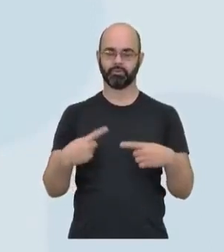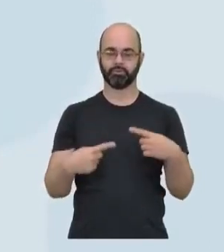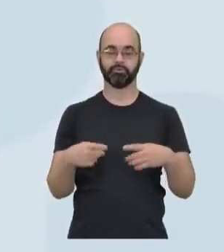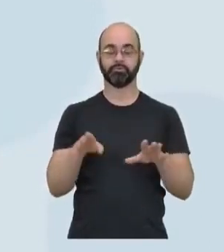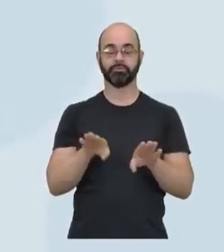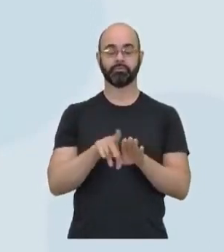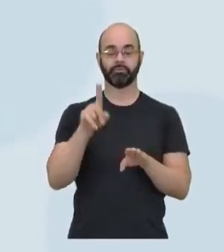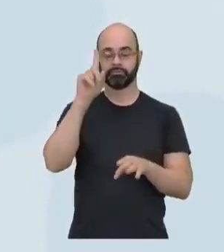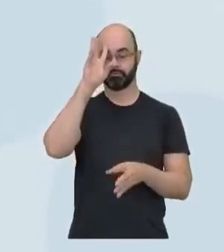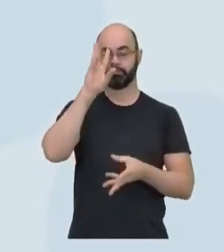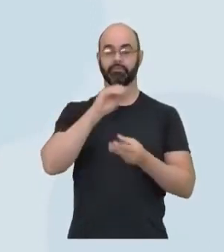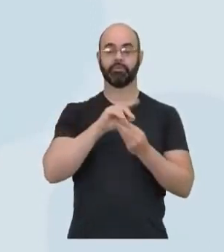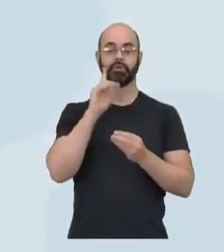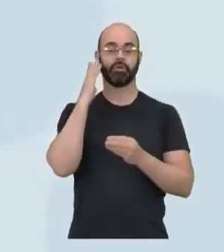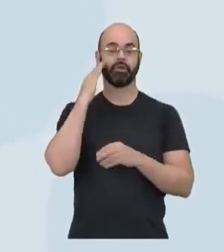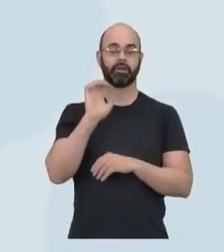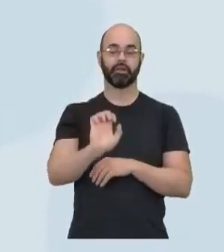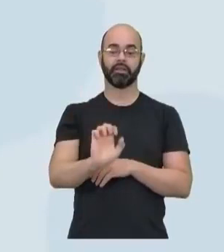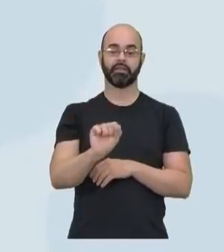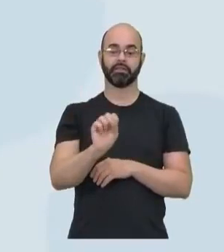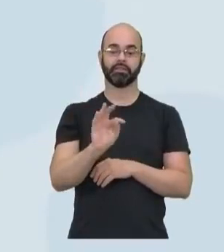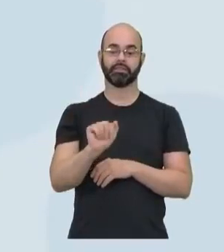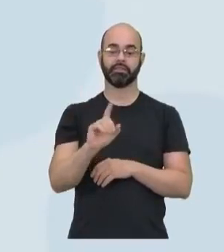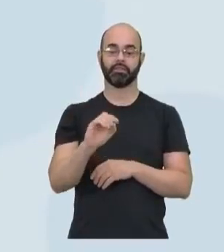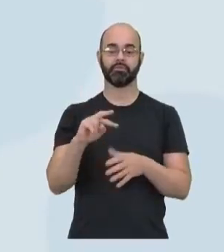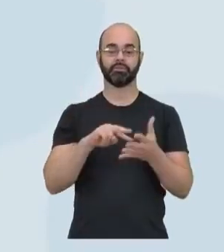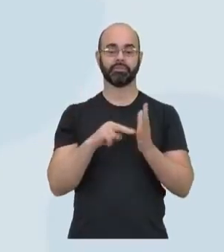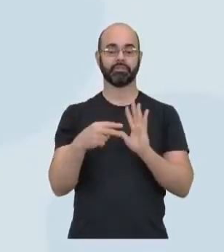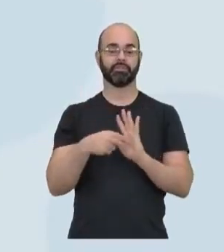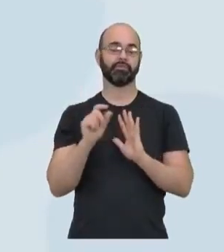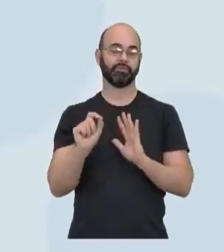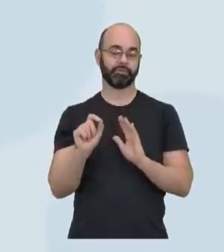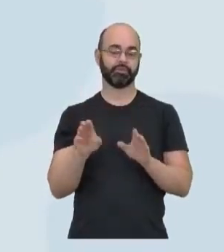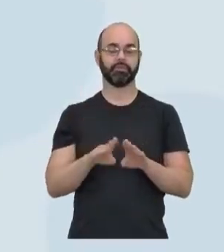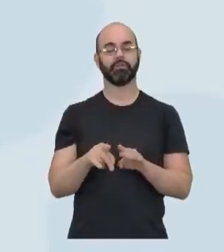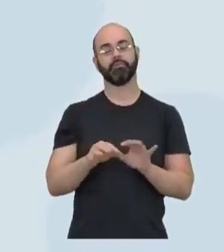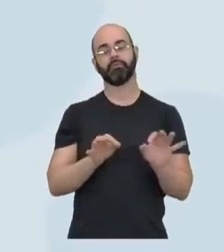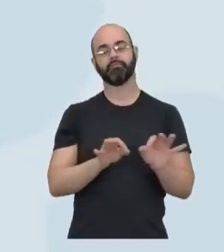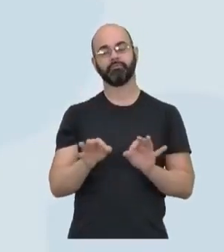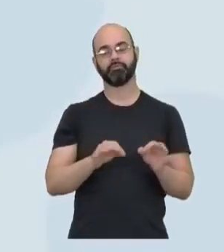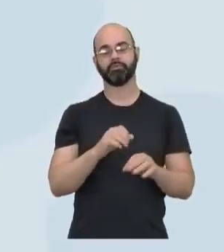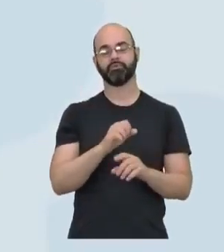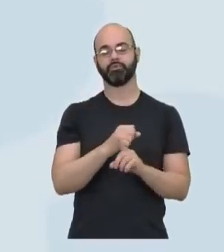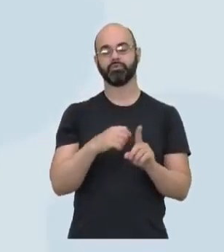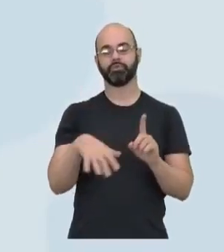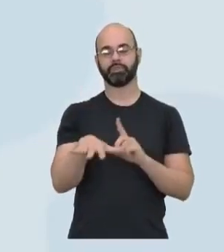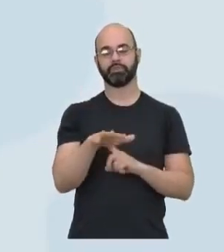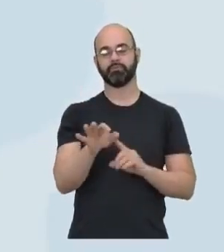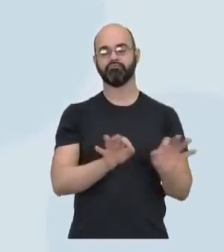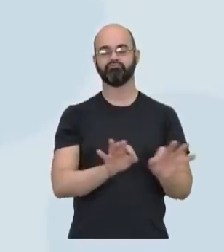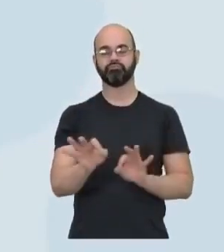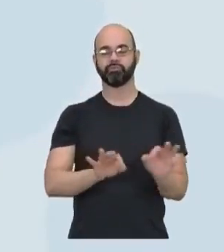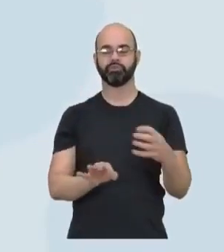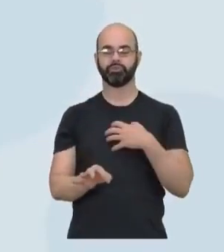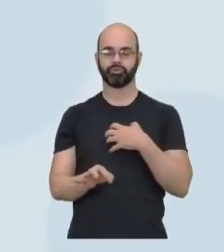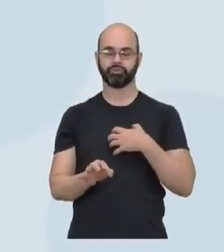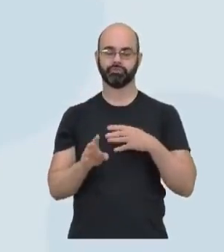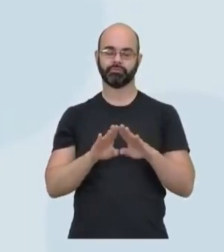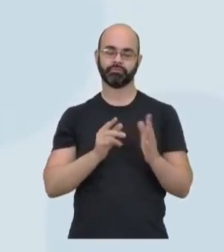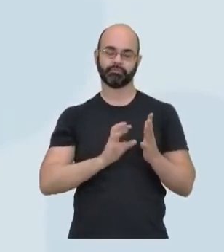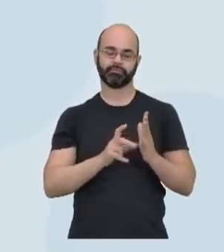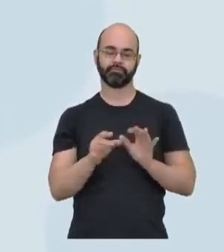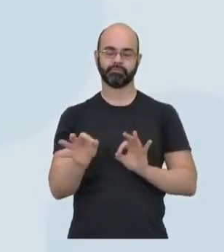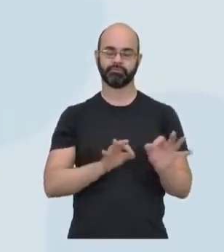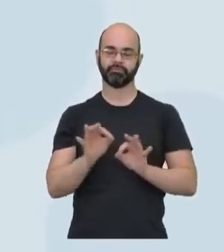Estado, Estado com E maiúsculo, ou outras formas de ordenação social. Identificamos aí mecanismos de organização